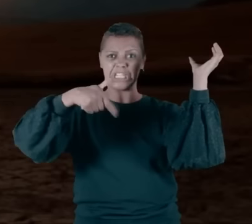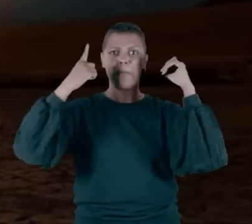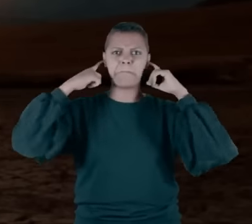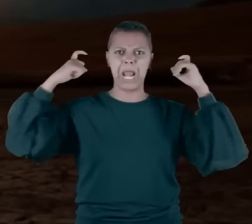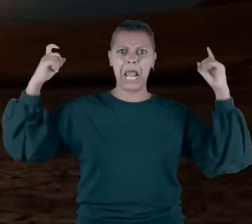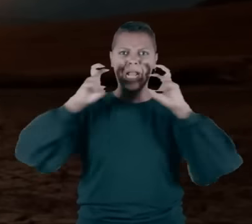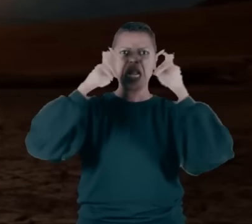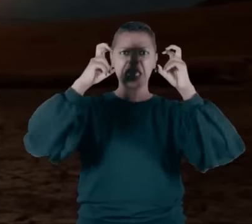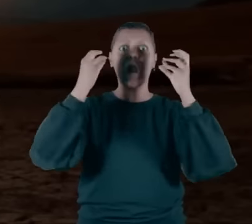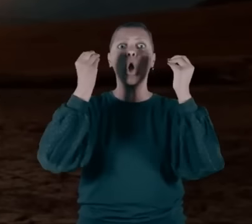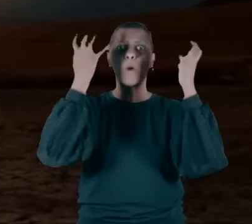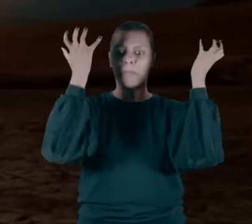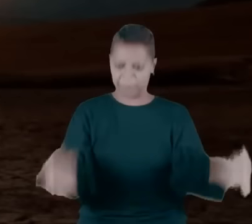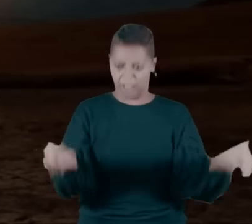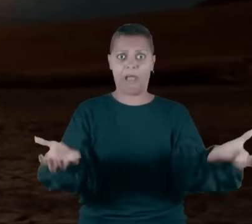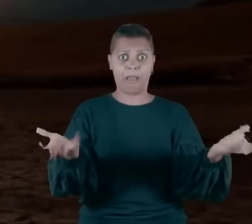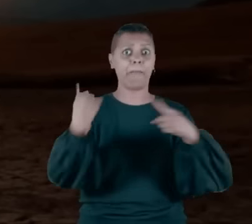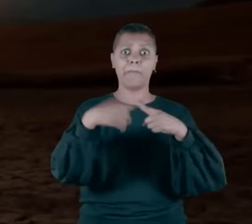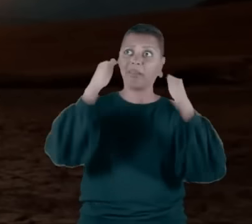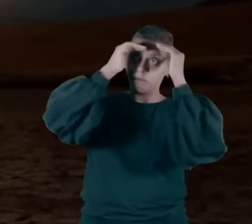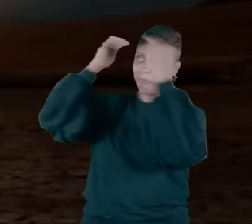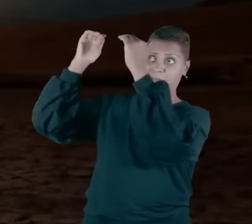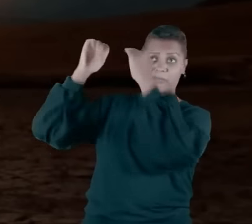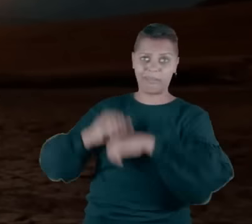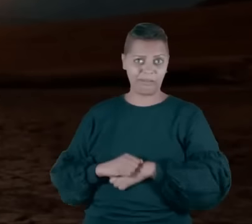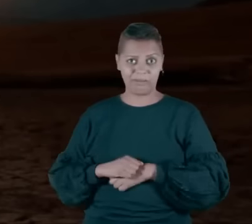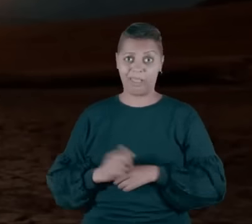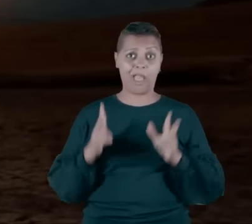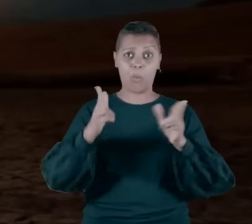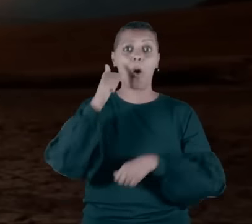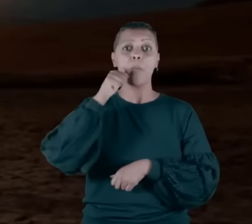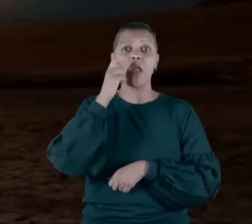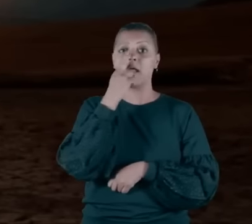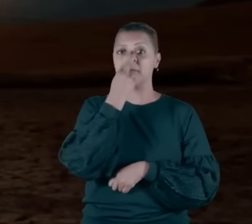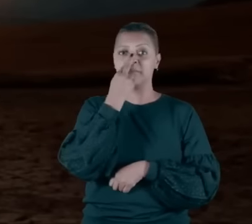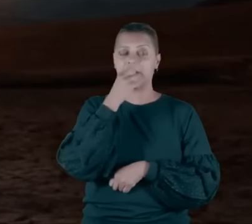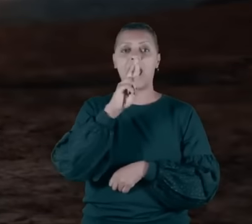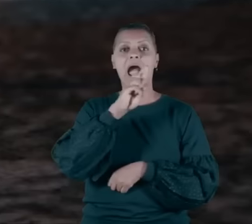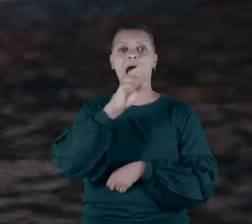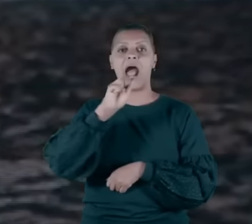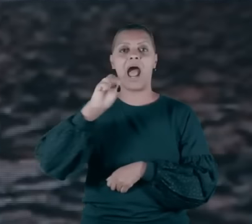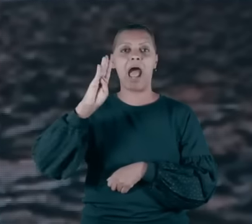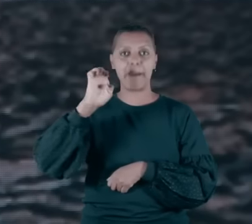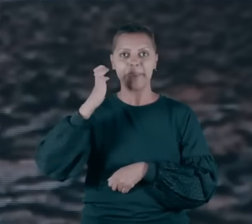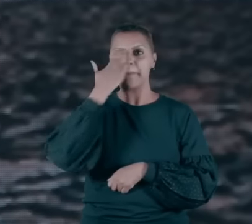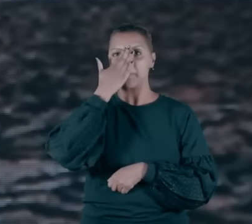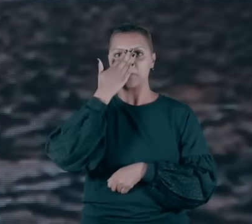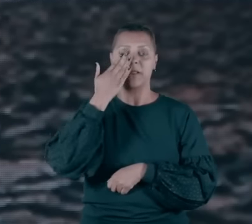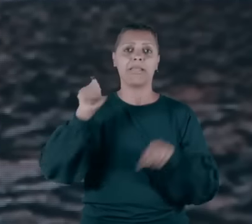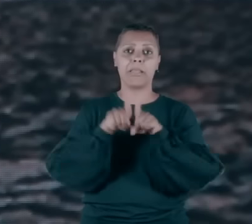destruída com os dos desobedientes porque acolheu com paz os espias que coisa tremenda